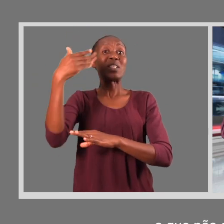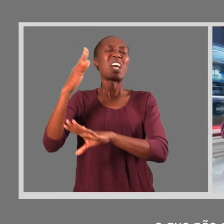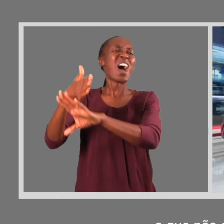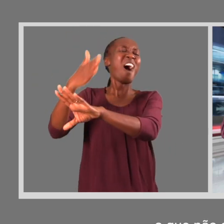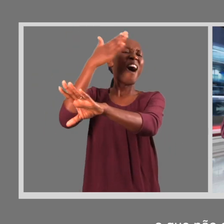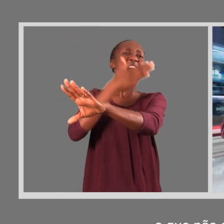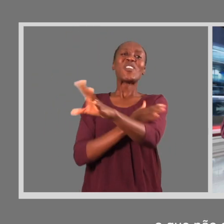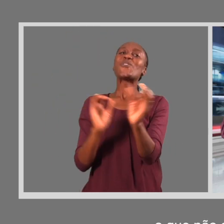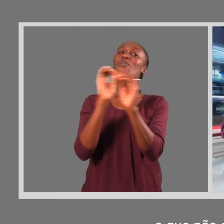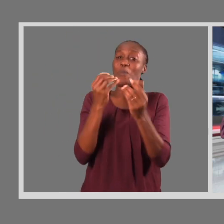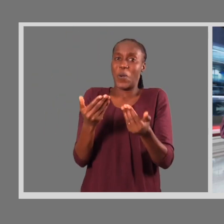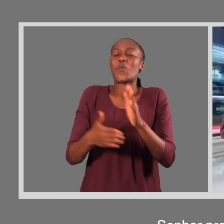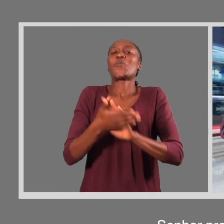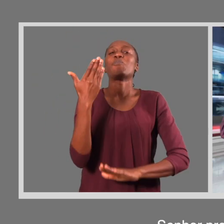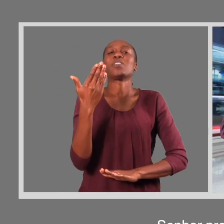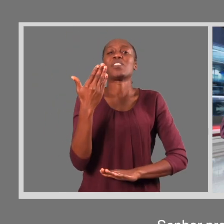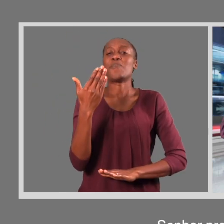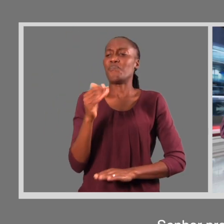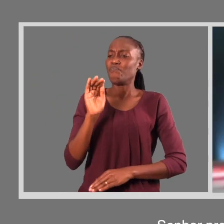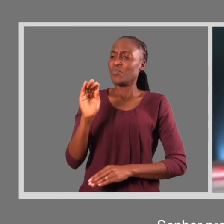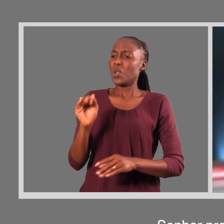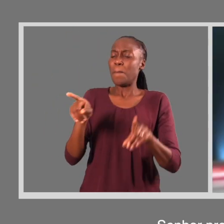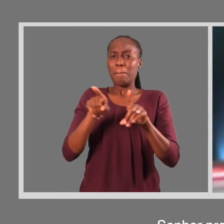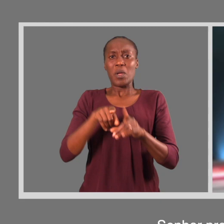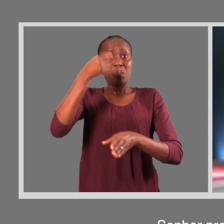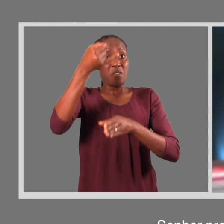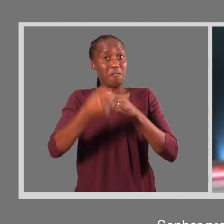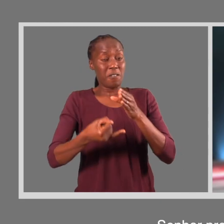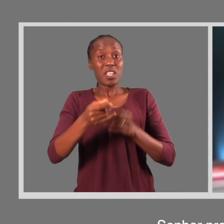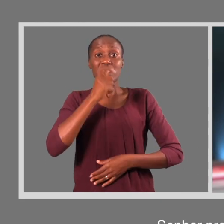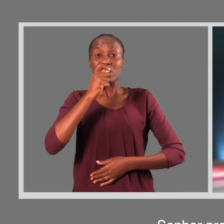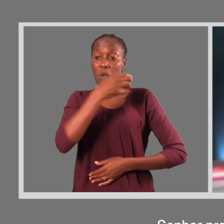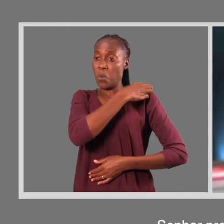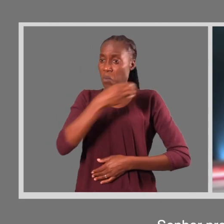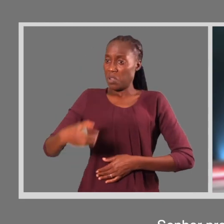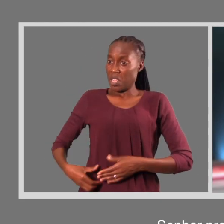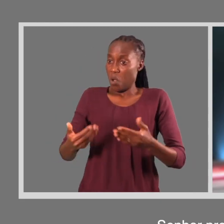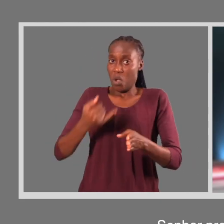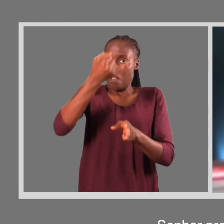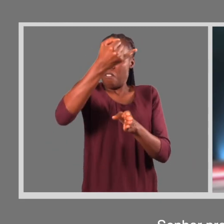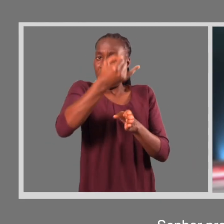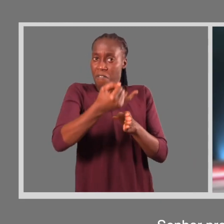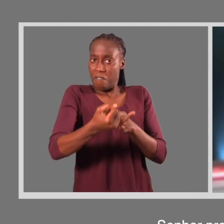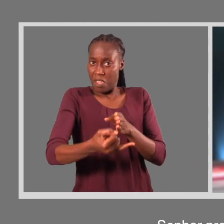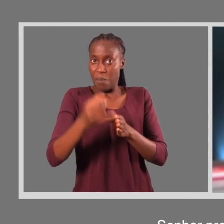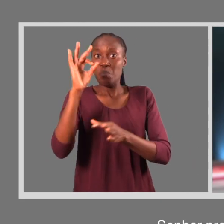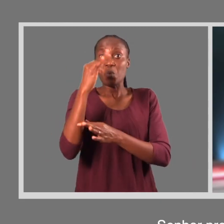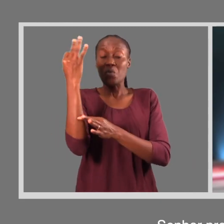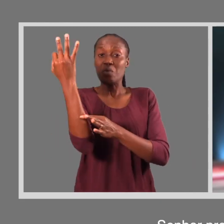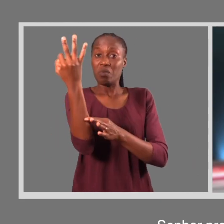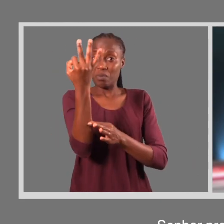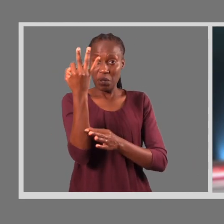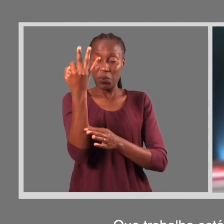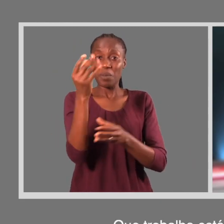o que não acontecia anteriormente. Sr. Presidente, está a terminar o mandato de FOMO2 numa era de pandemia de Covid